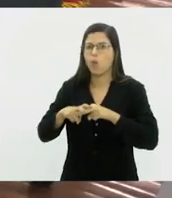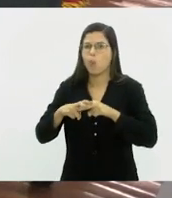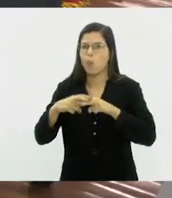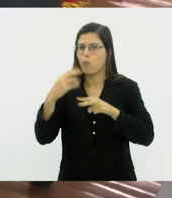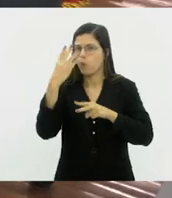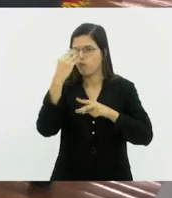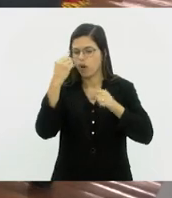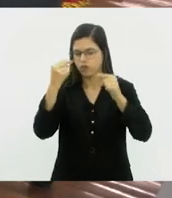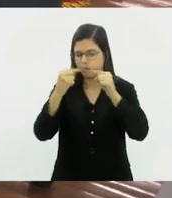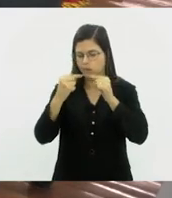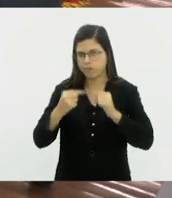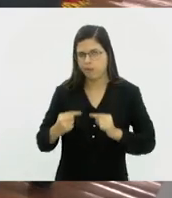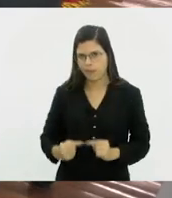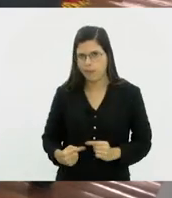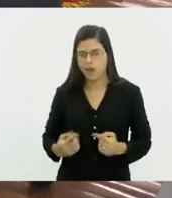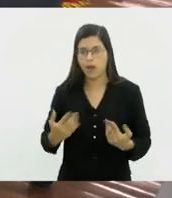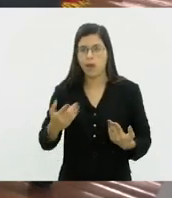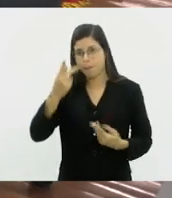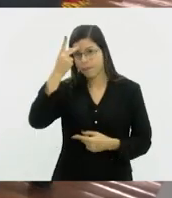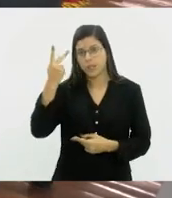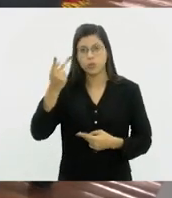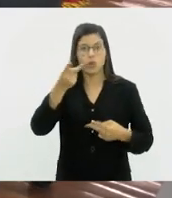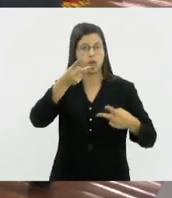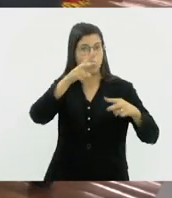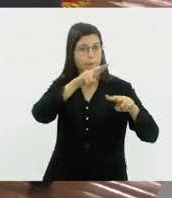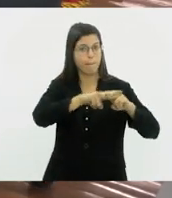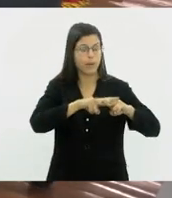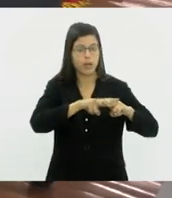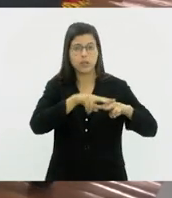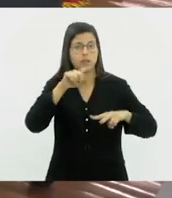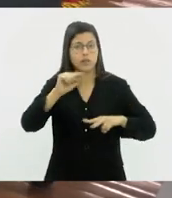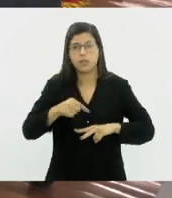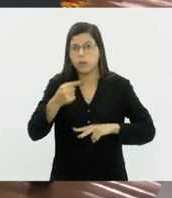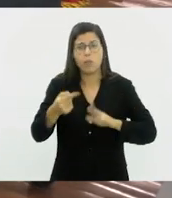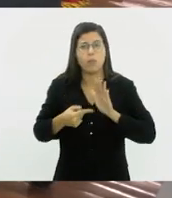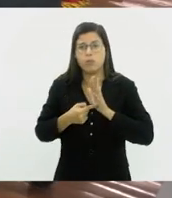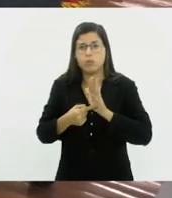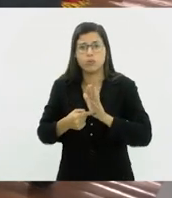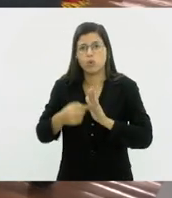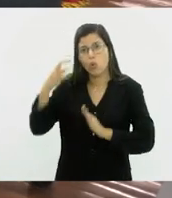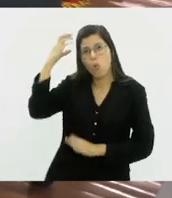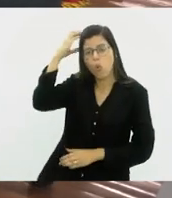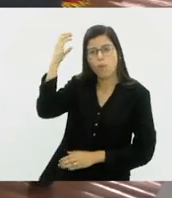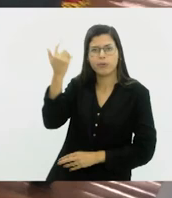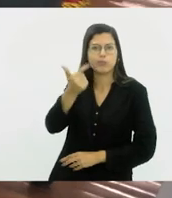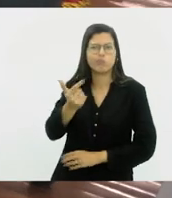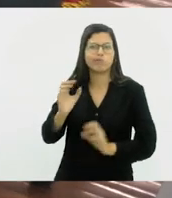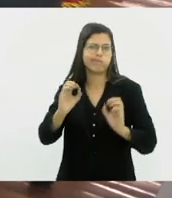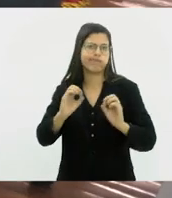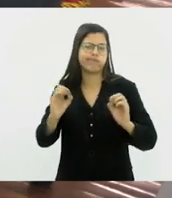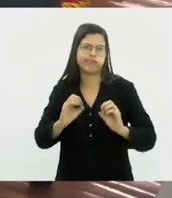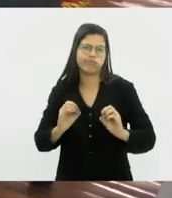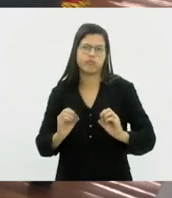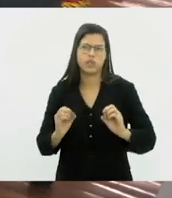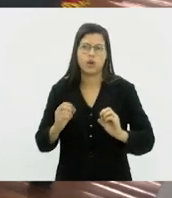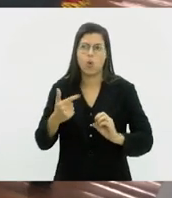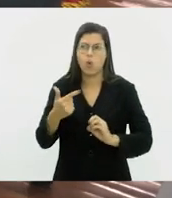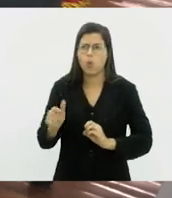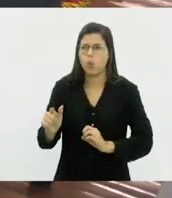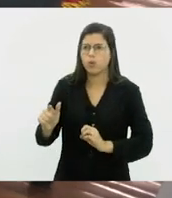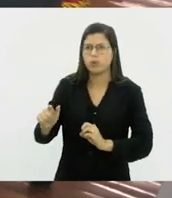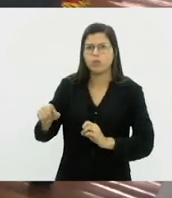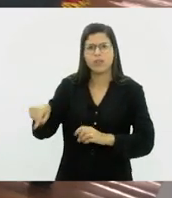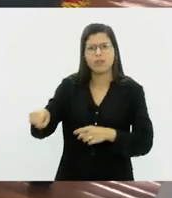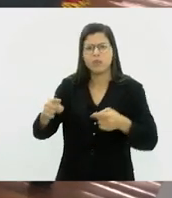e pessoas que foram presas e depois ficou claro que elas não eram culpadas um tava dando um conscerto musical em